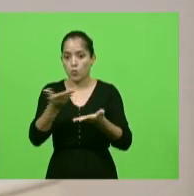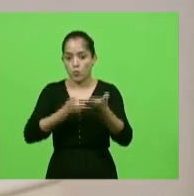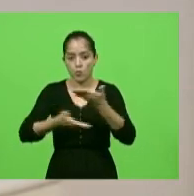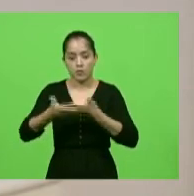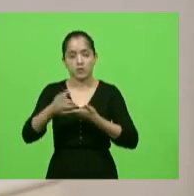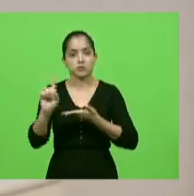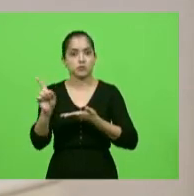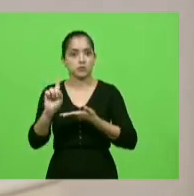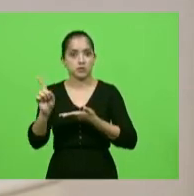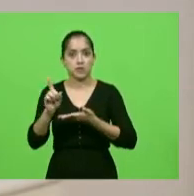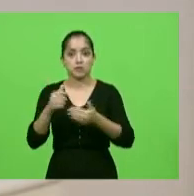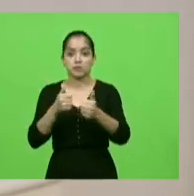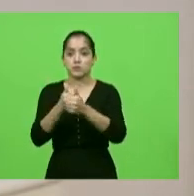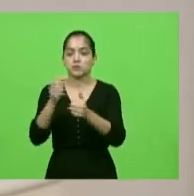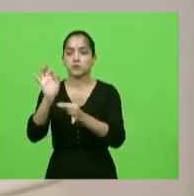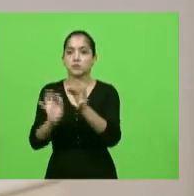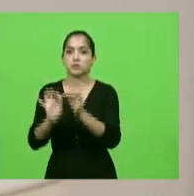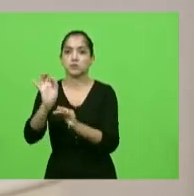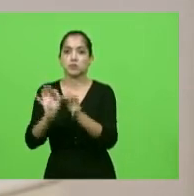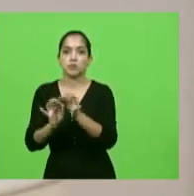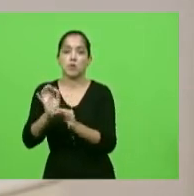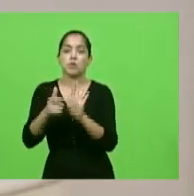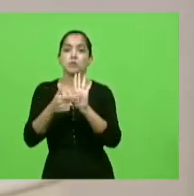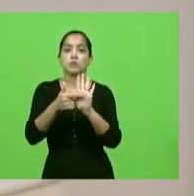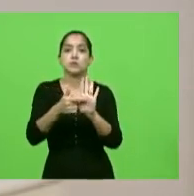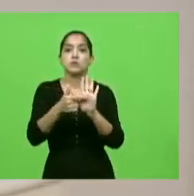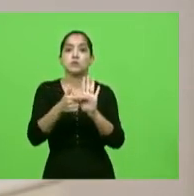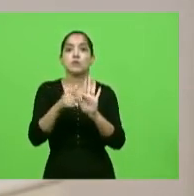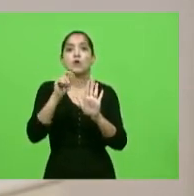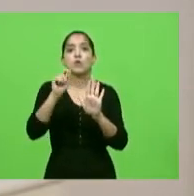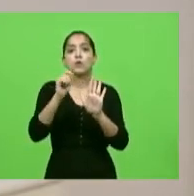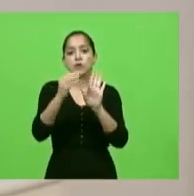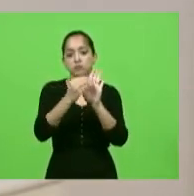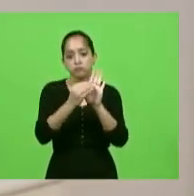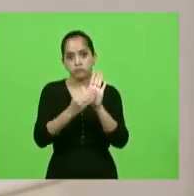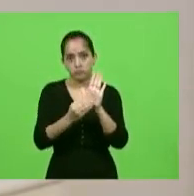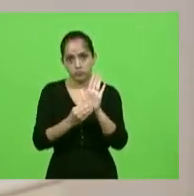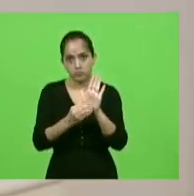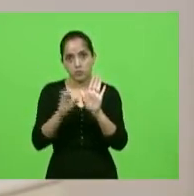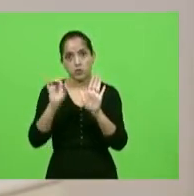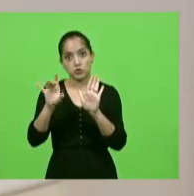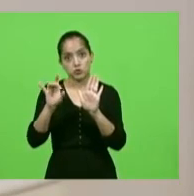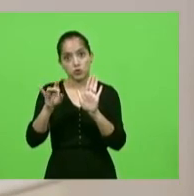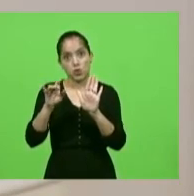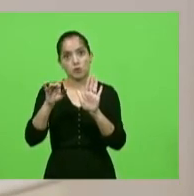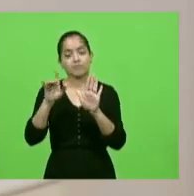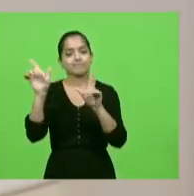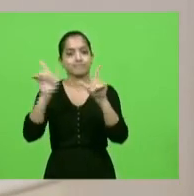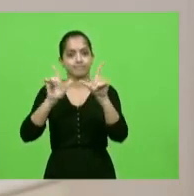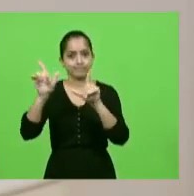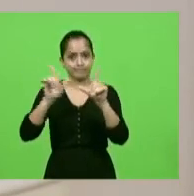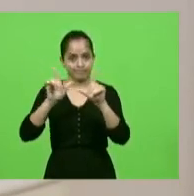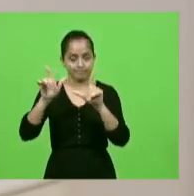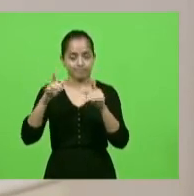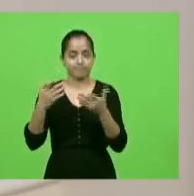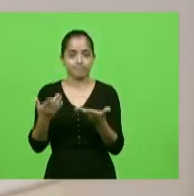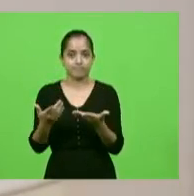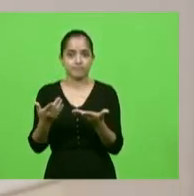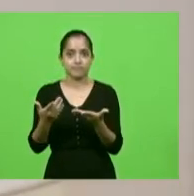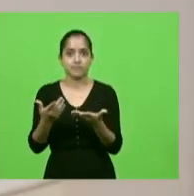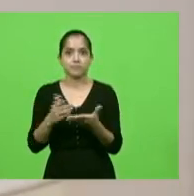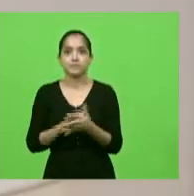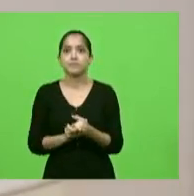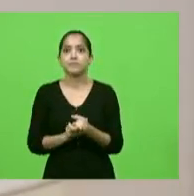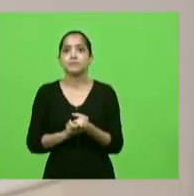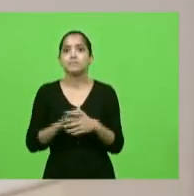Especial de Julgamento, cujo eventual teor foi divulgado apenas pela mídia. Ou seja, não se teve